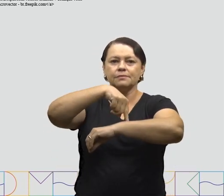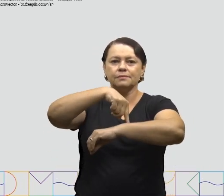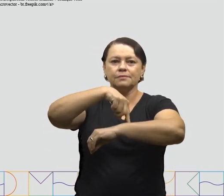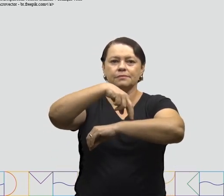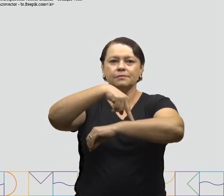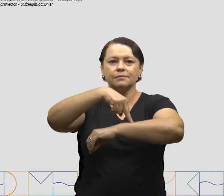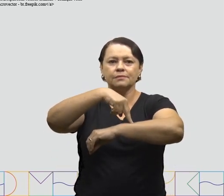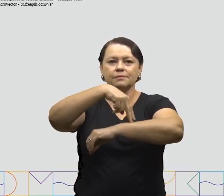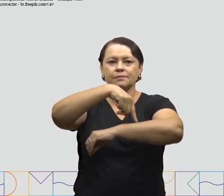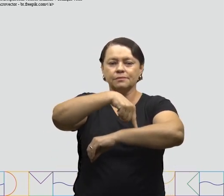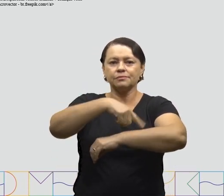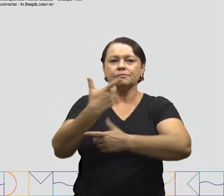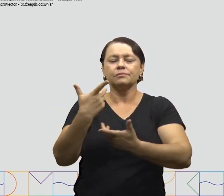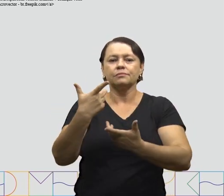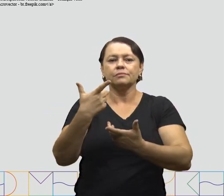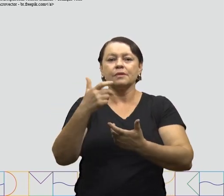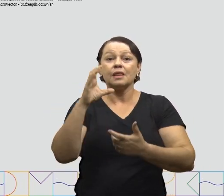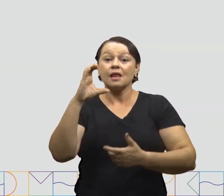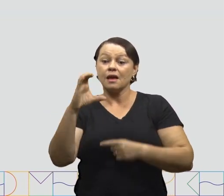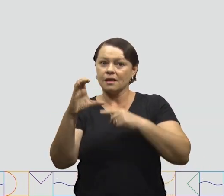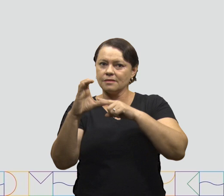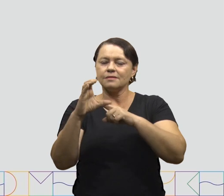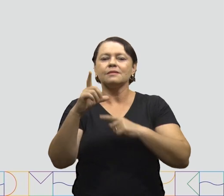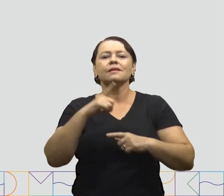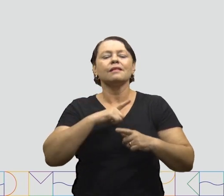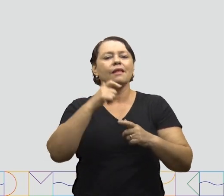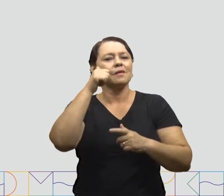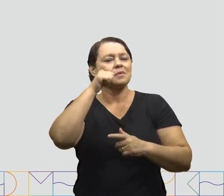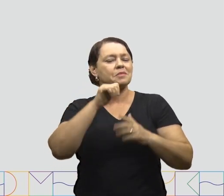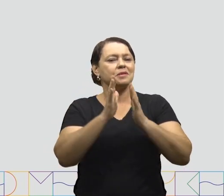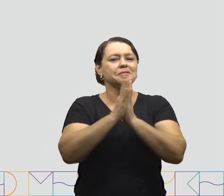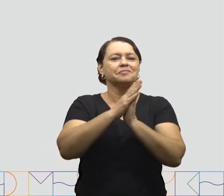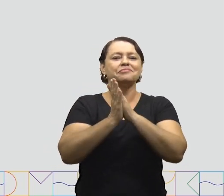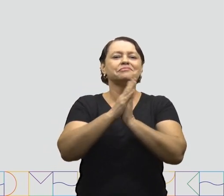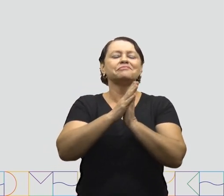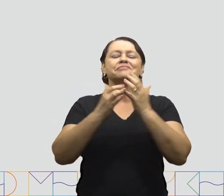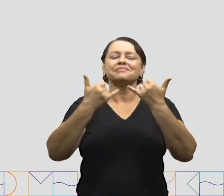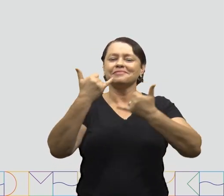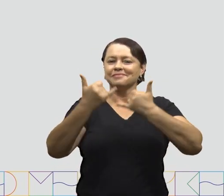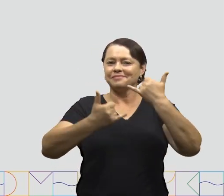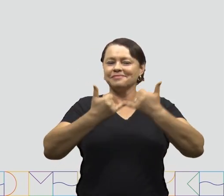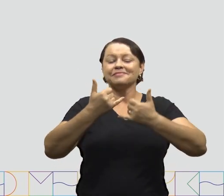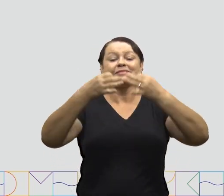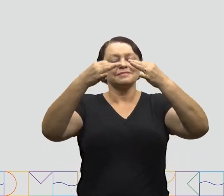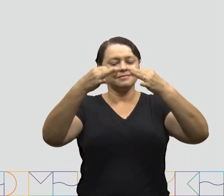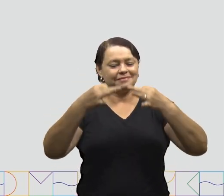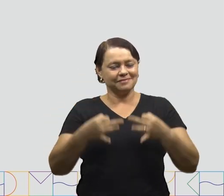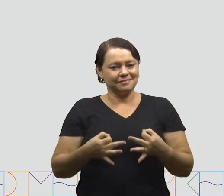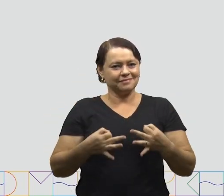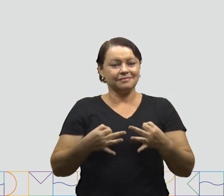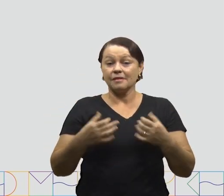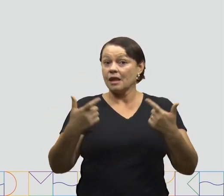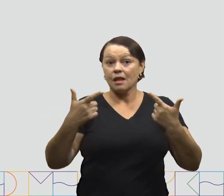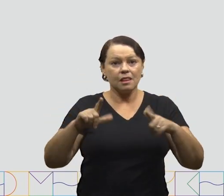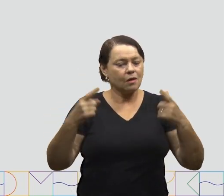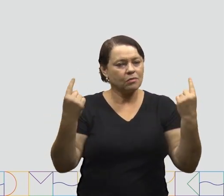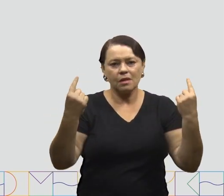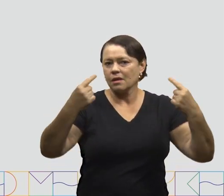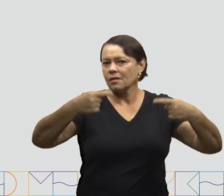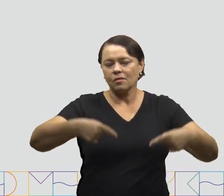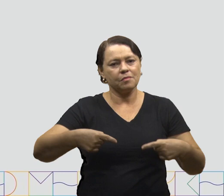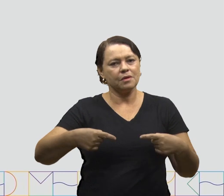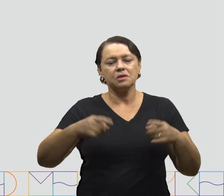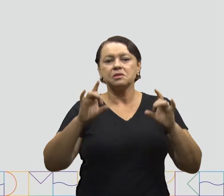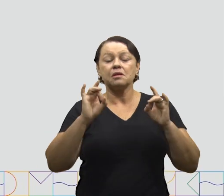letra C nós temos uma menina brincando de boneca. Muito bem, a letra C, a menina brincando de boneca, não representa um